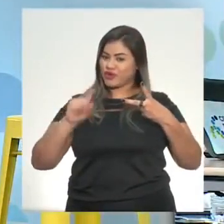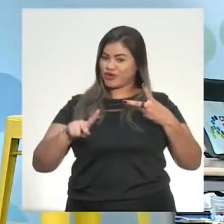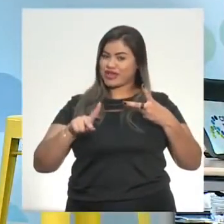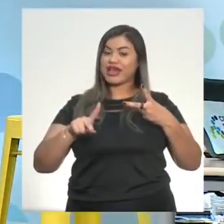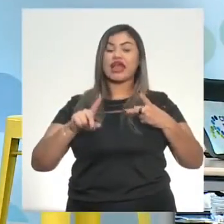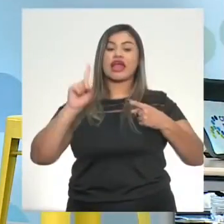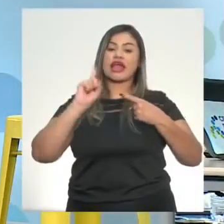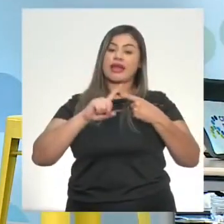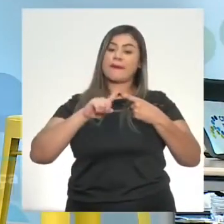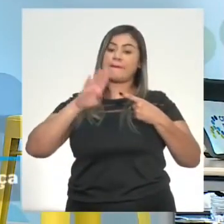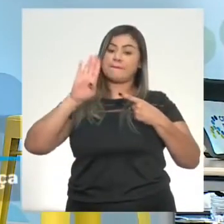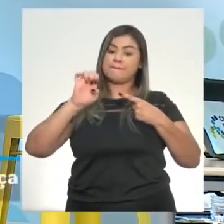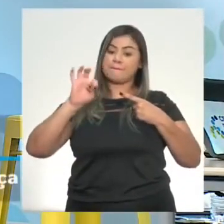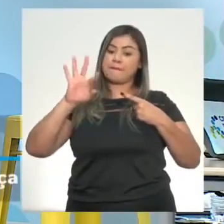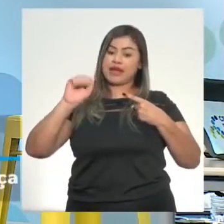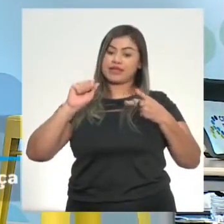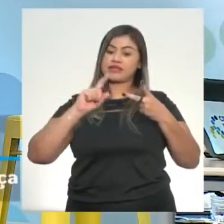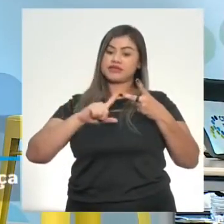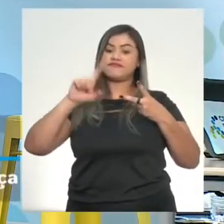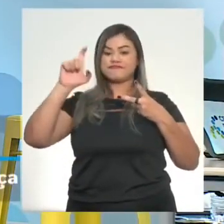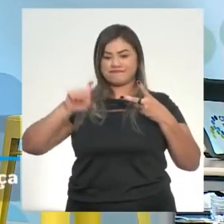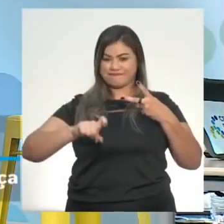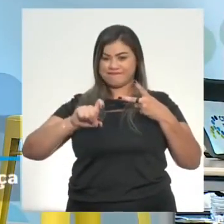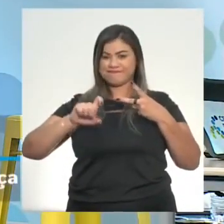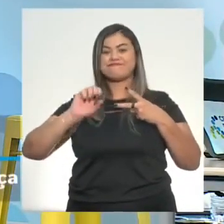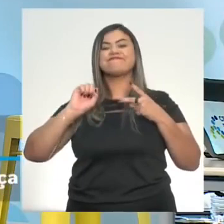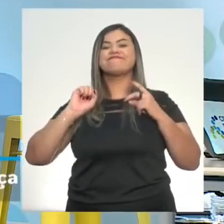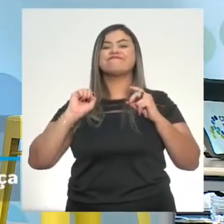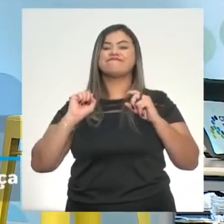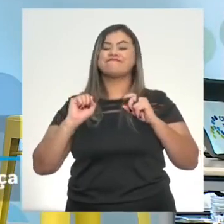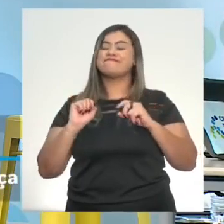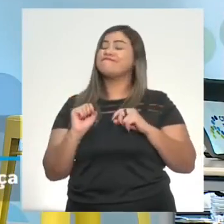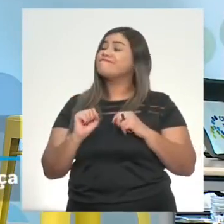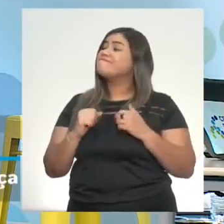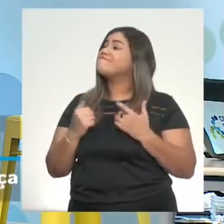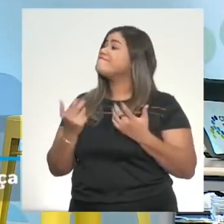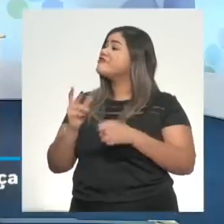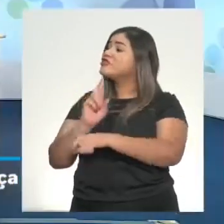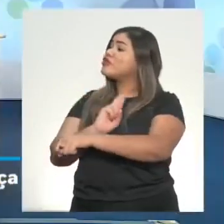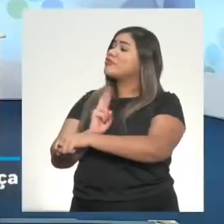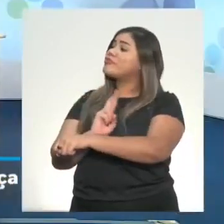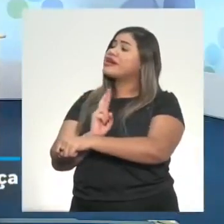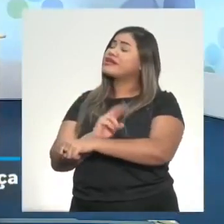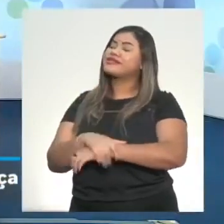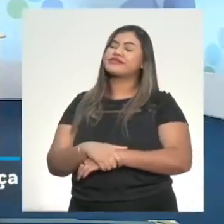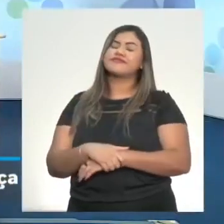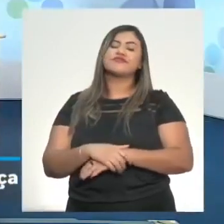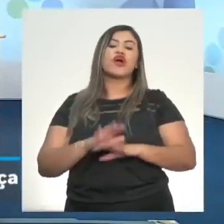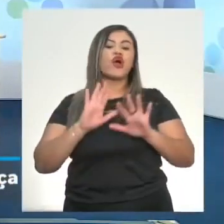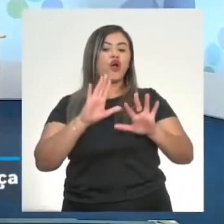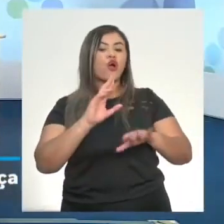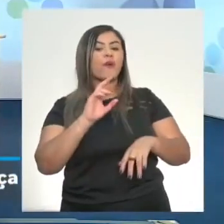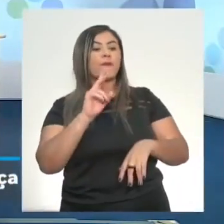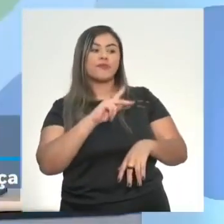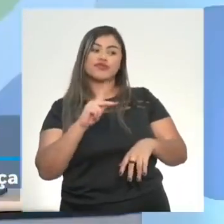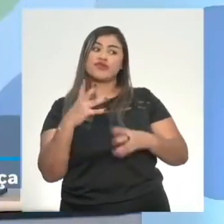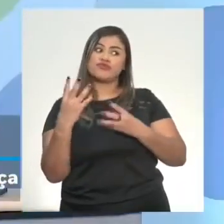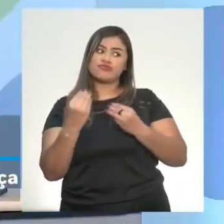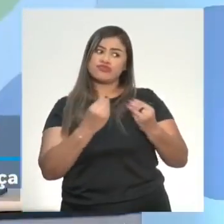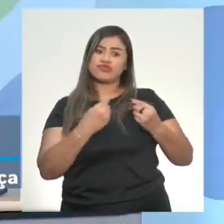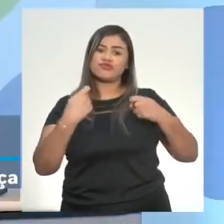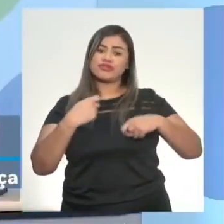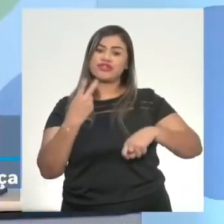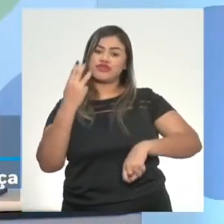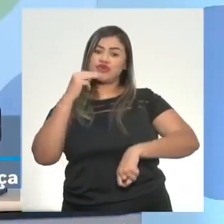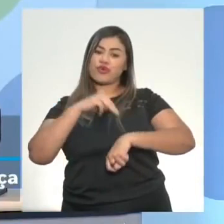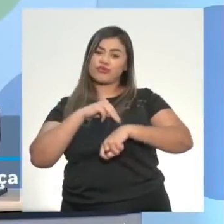resposta de beta e a resposta de x. E agora, professora Roberta? Olha, professora Inês, é bastante coisa, né? Então, eles vão ter